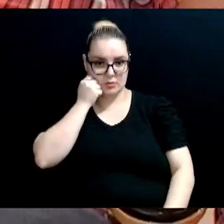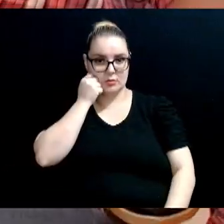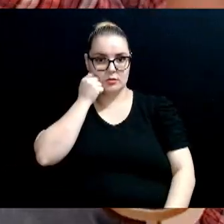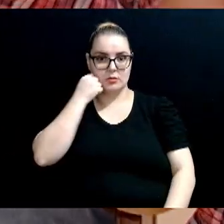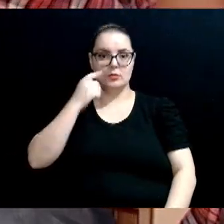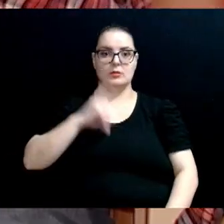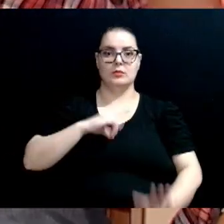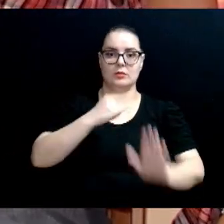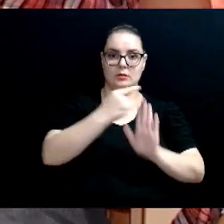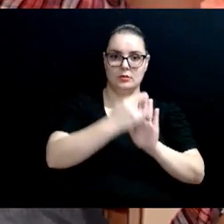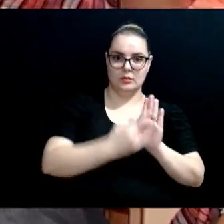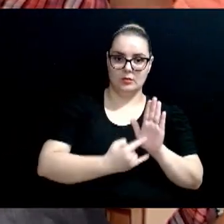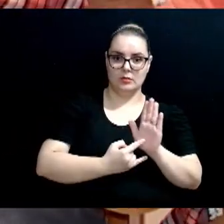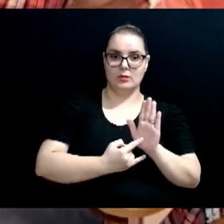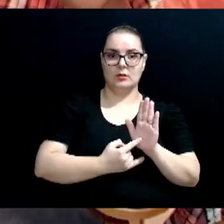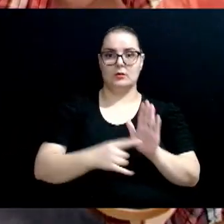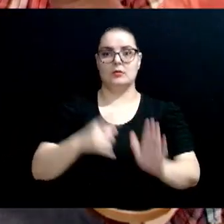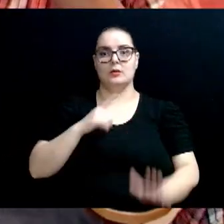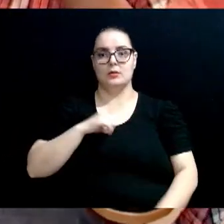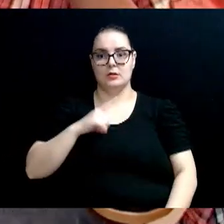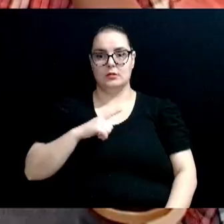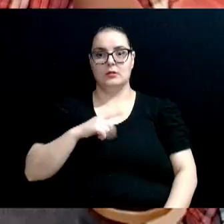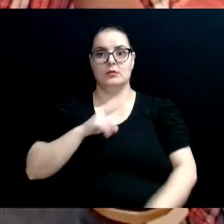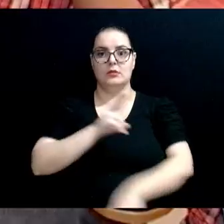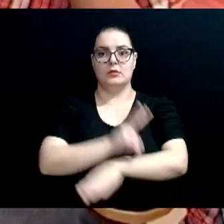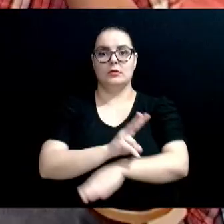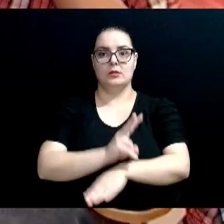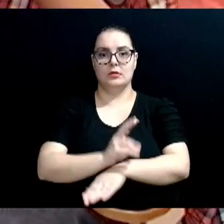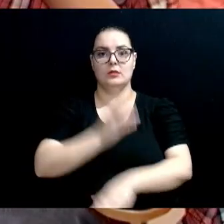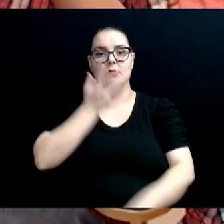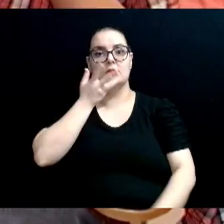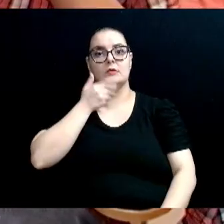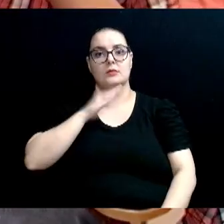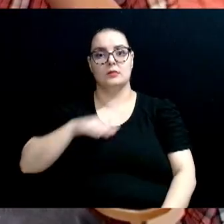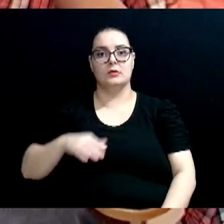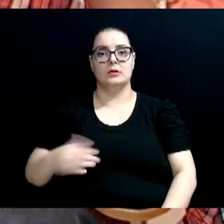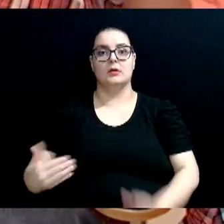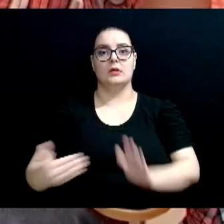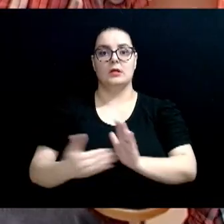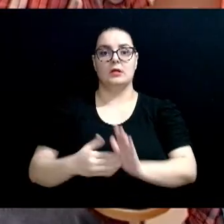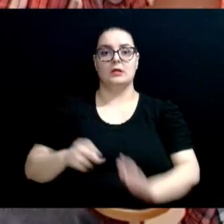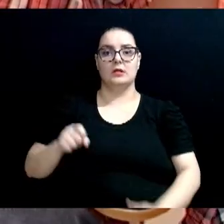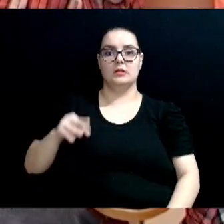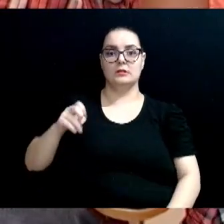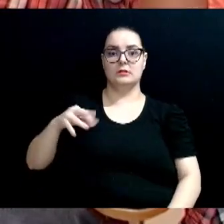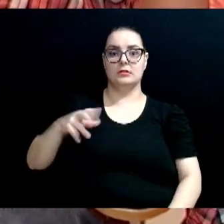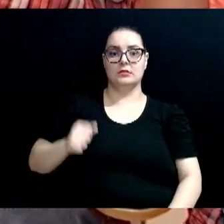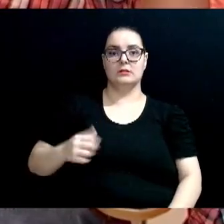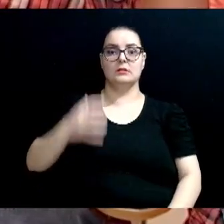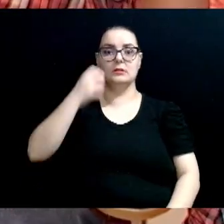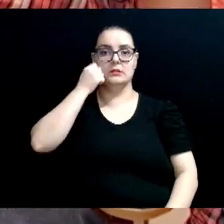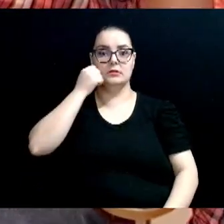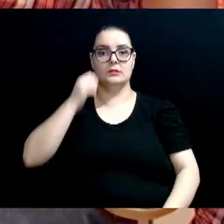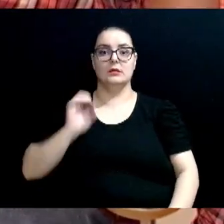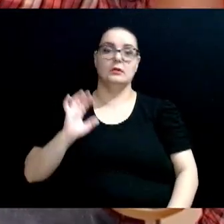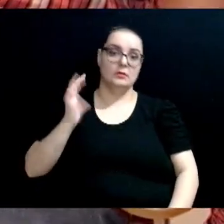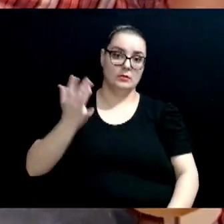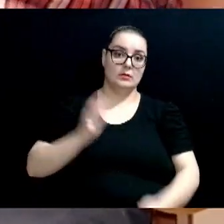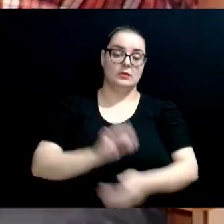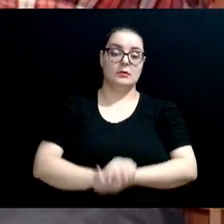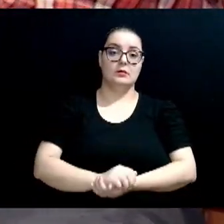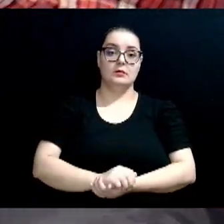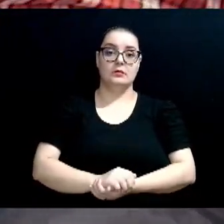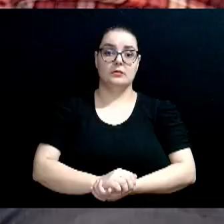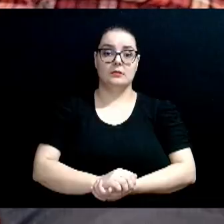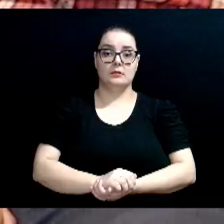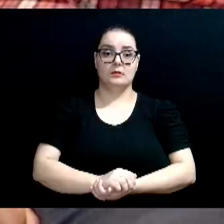dizendo que eles têm a guarda da criança até que saia a sentença de adoção, né? E